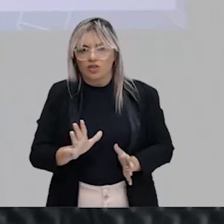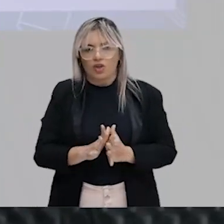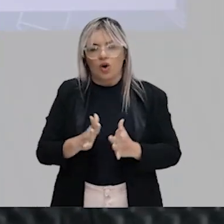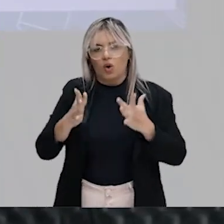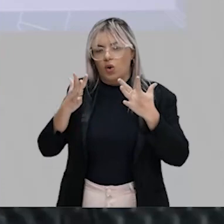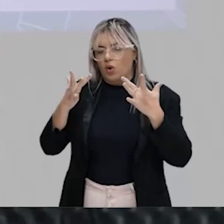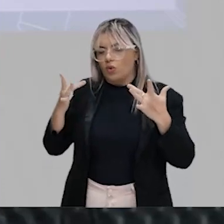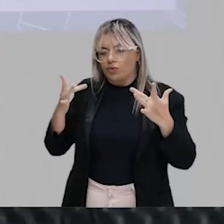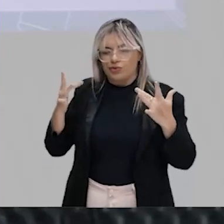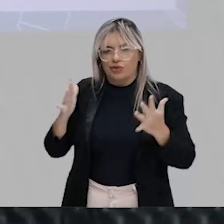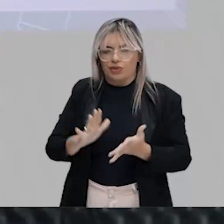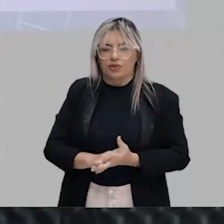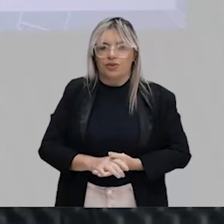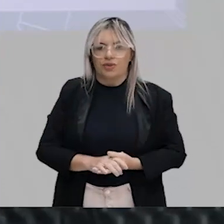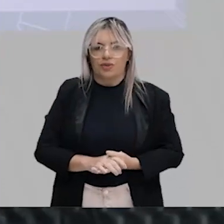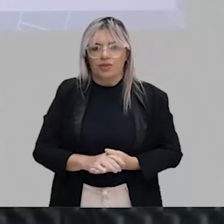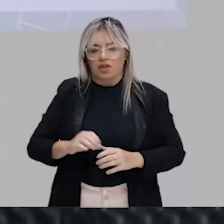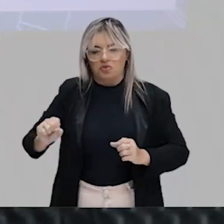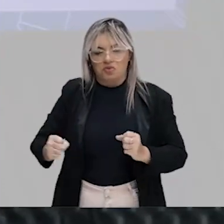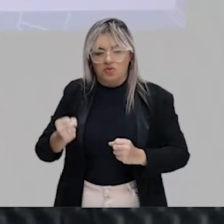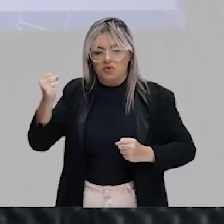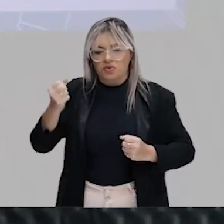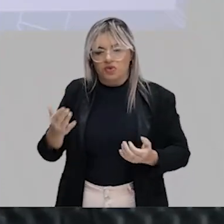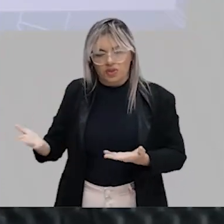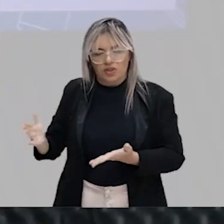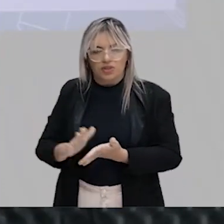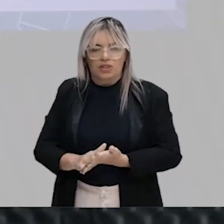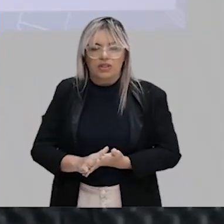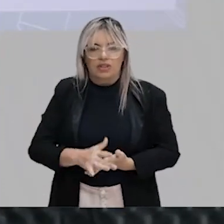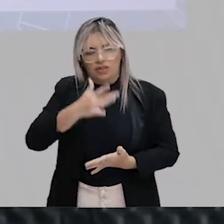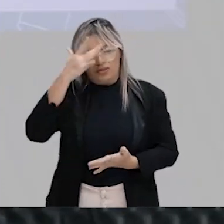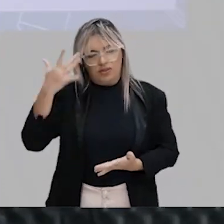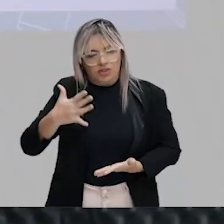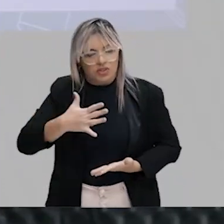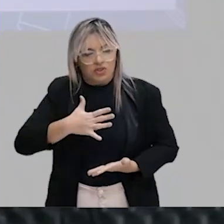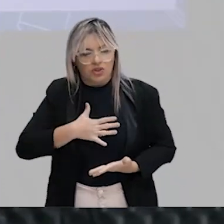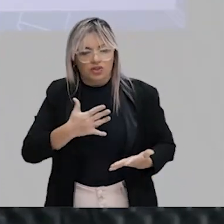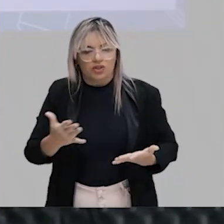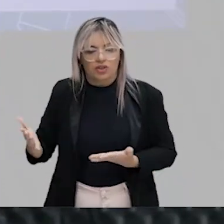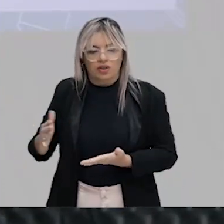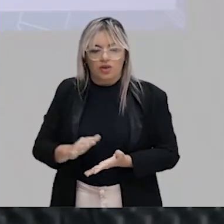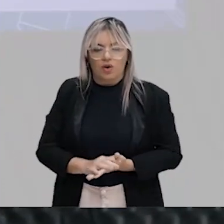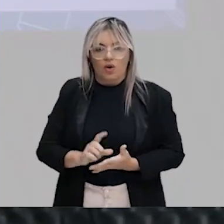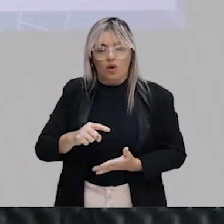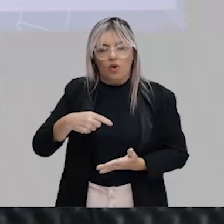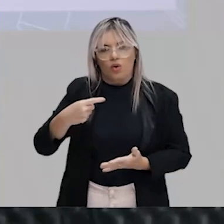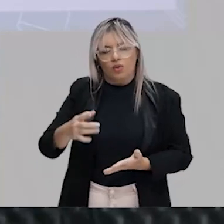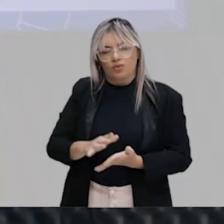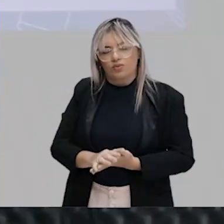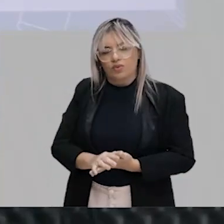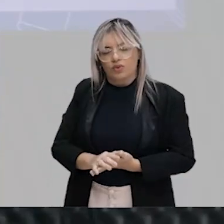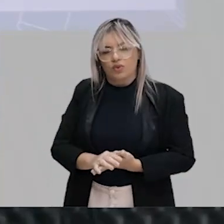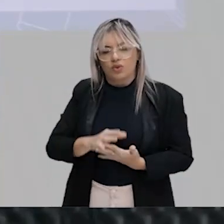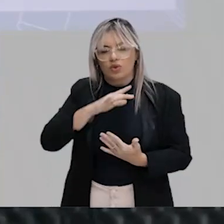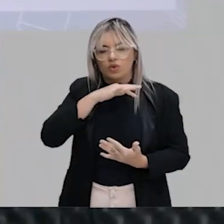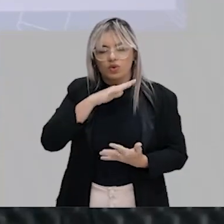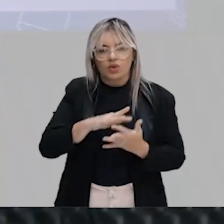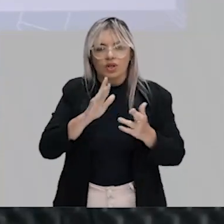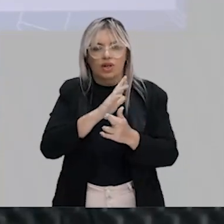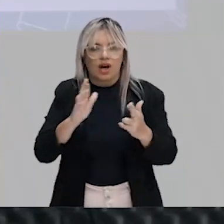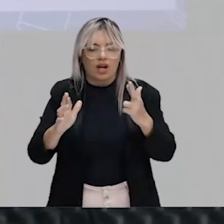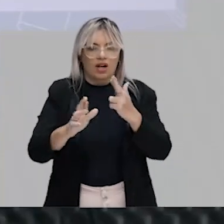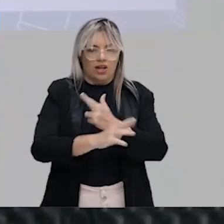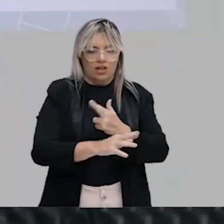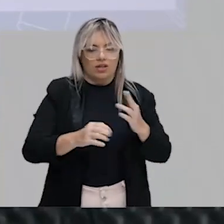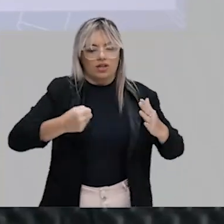realiza. Que traz muito sucesso para ele. Aí os pontos negativos, ó, que eu trago aqui relacionados às lutas.